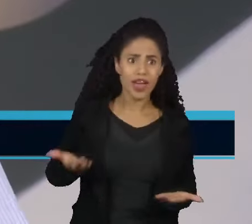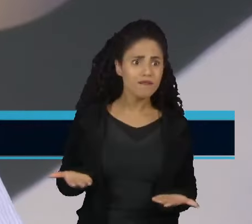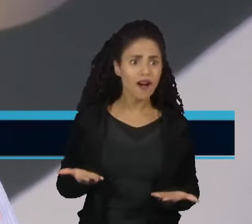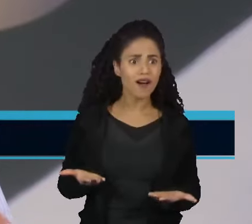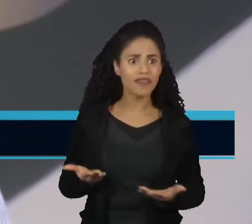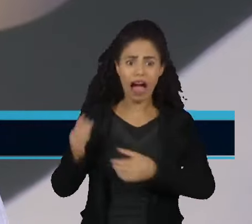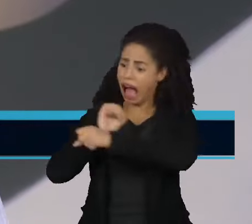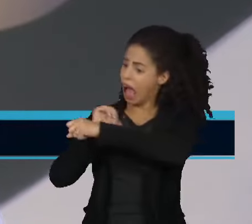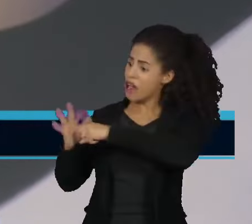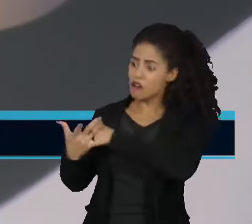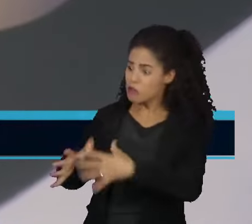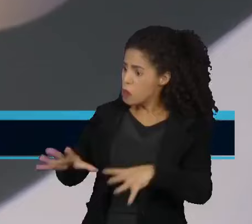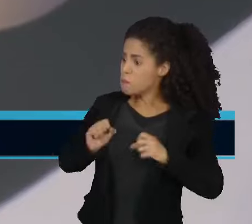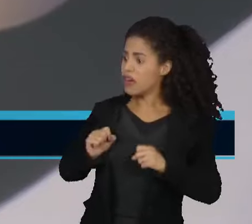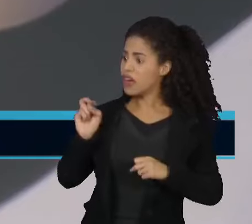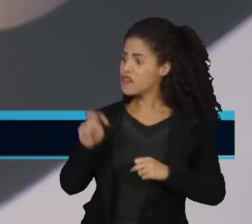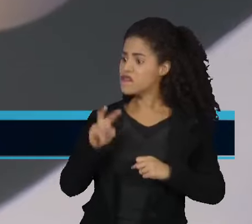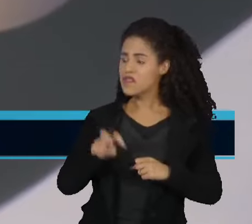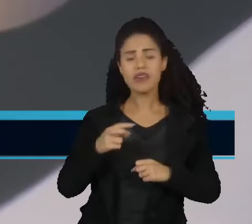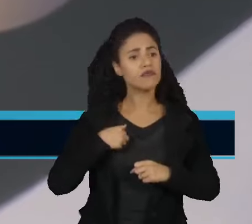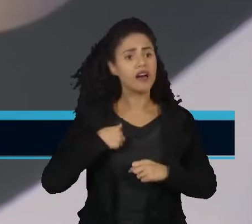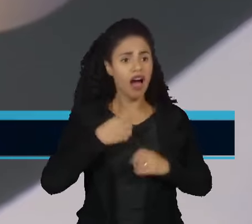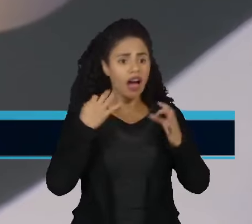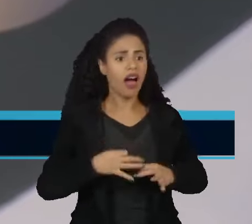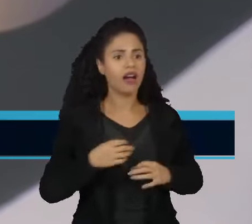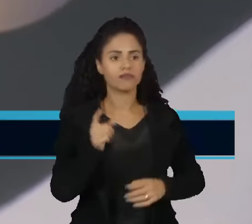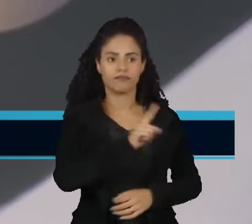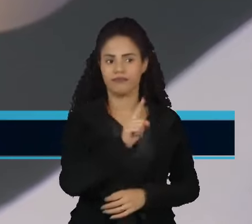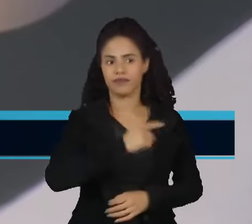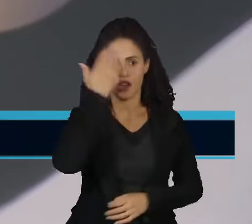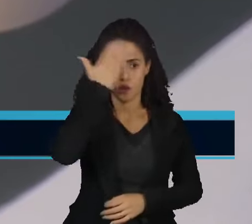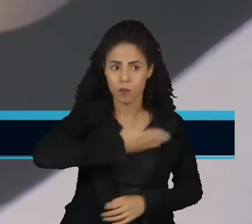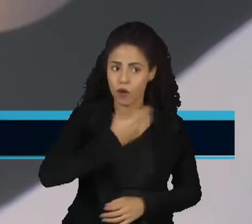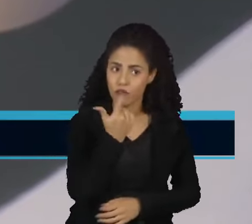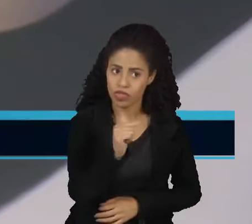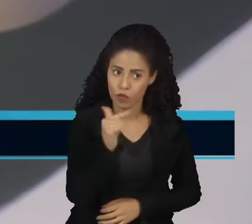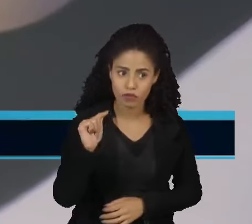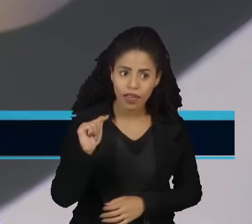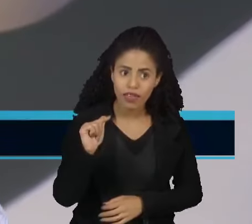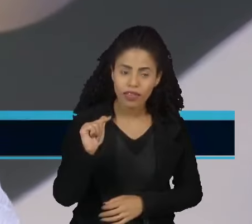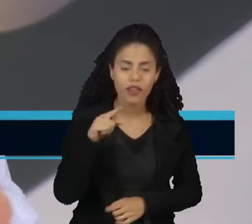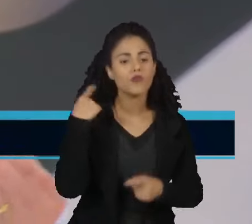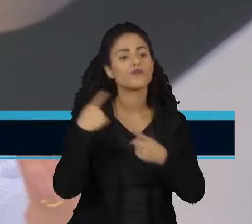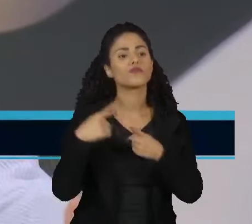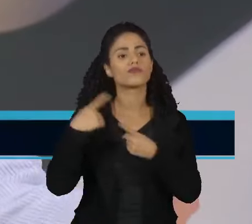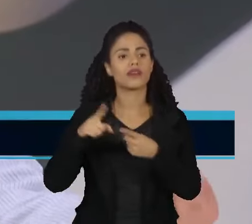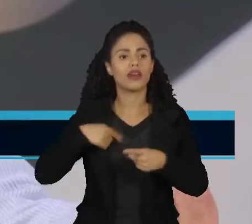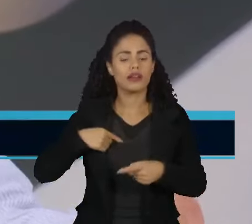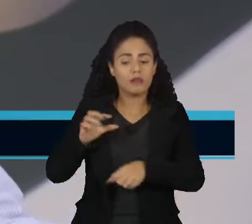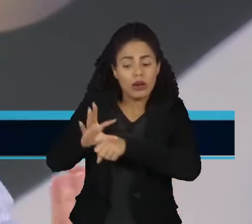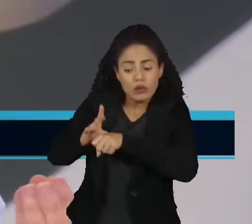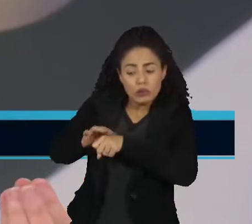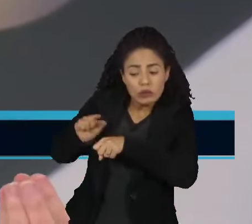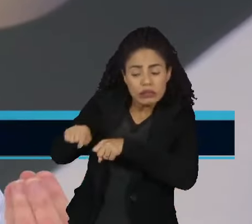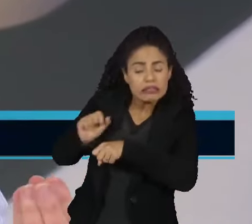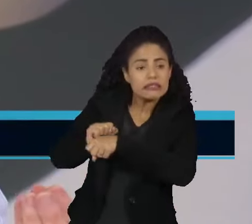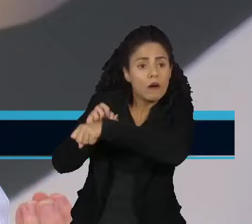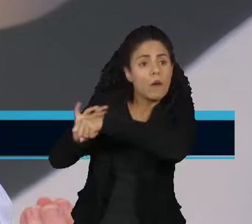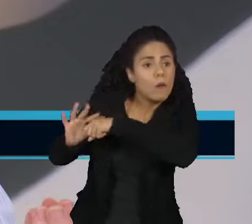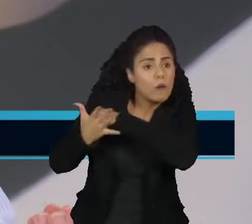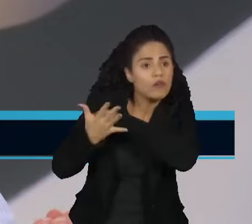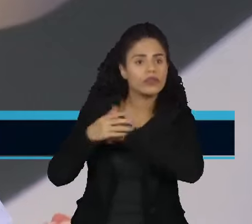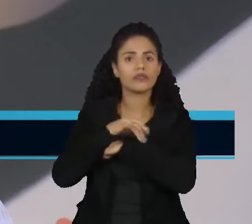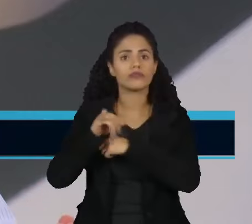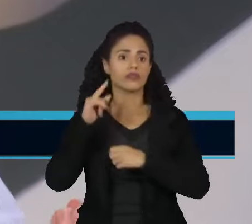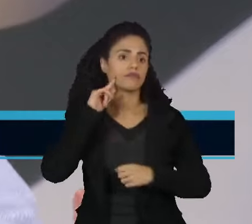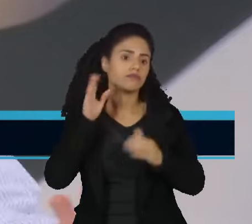não é muito difícil até estatisticamente provar isso por uma doença tão prevalente como foi a covid se você